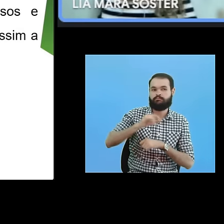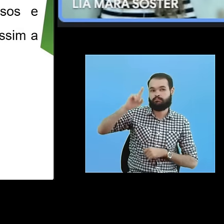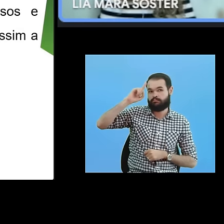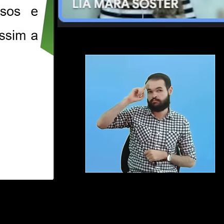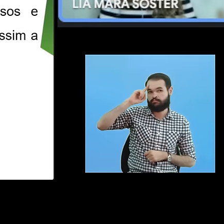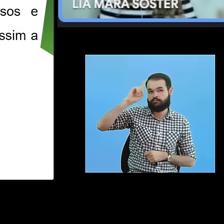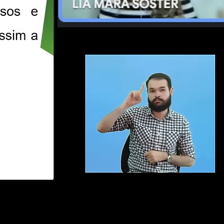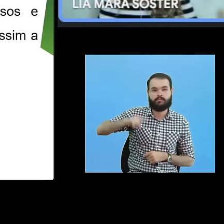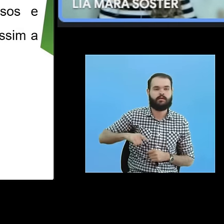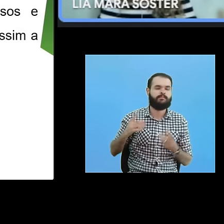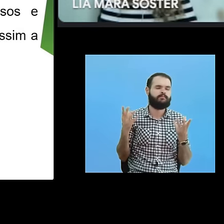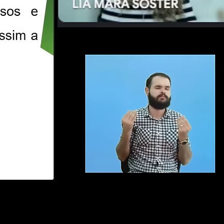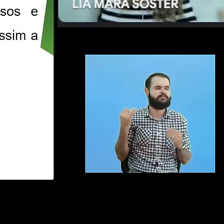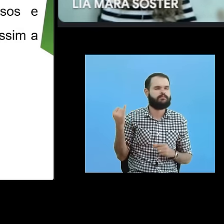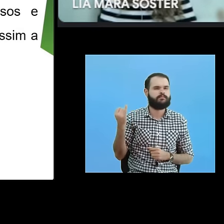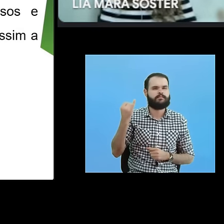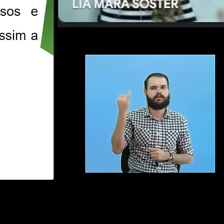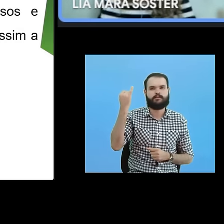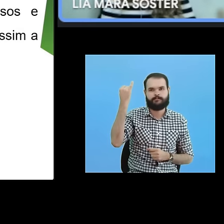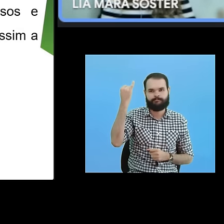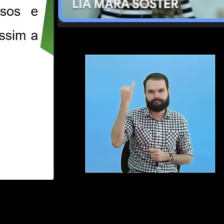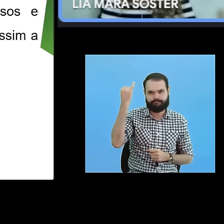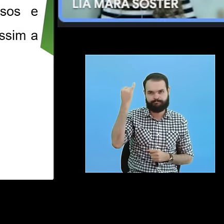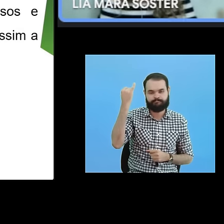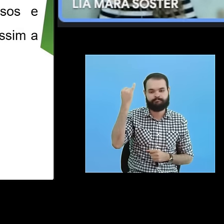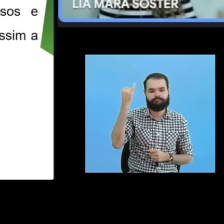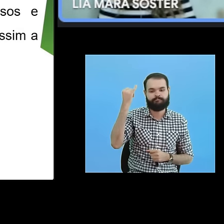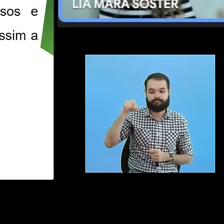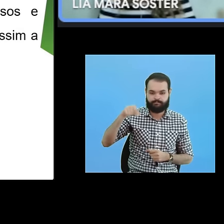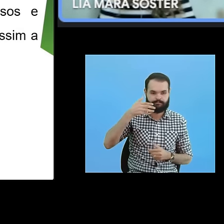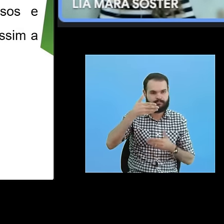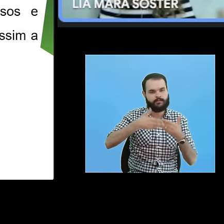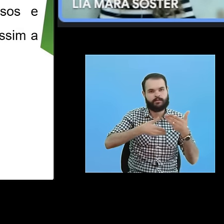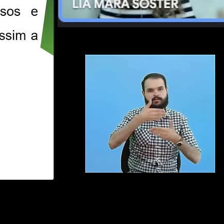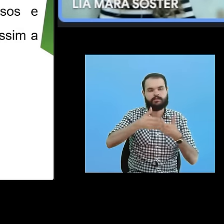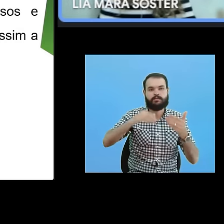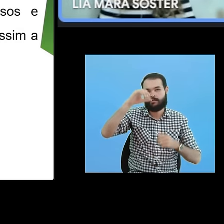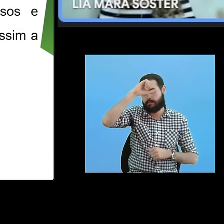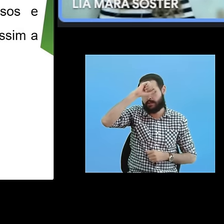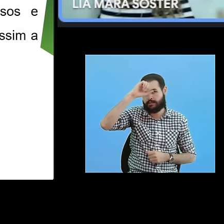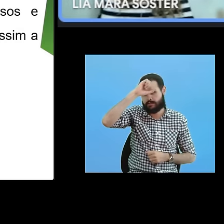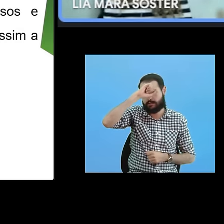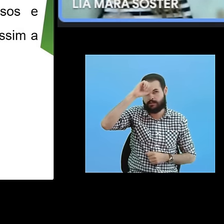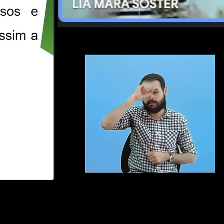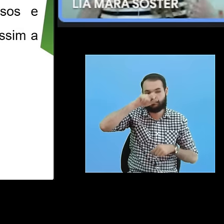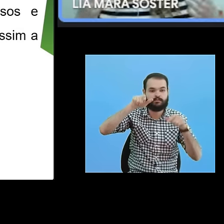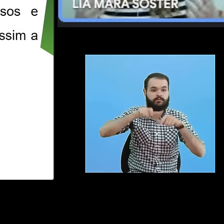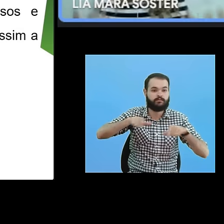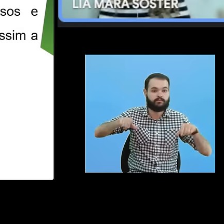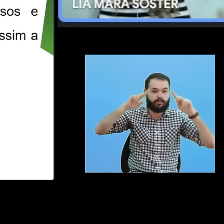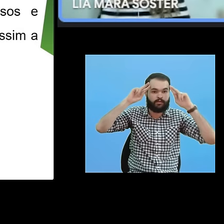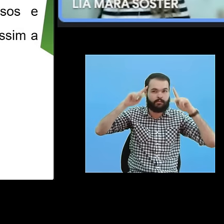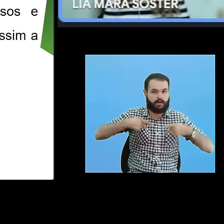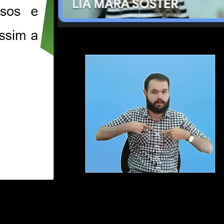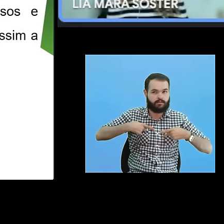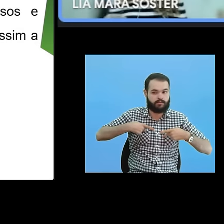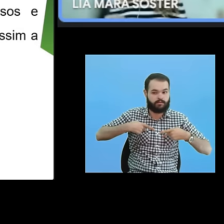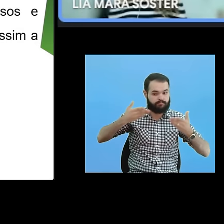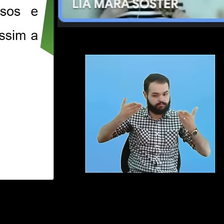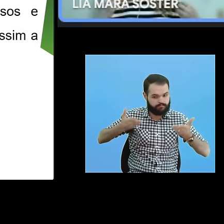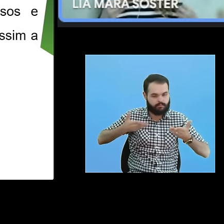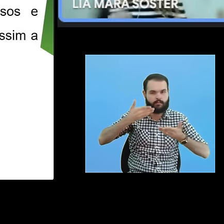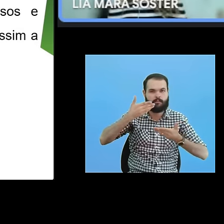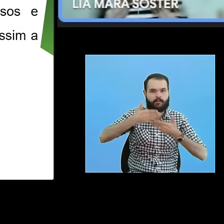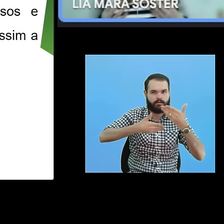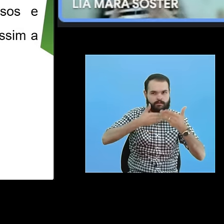são extremamente importantes para o processo de aprendizagem do ser humano. Então, é nesse processo que nós